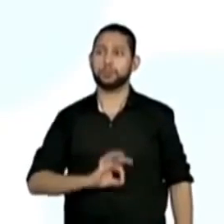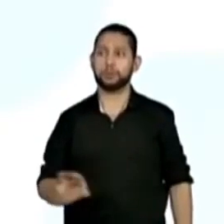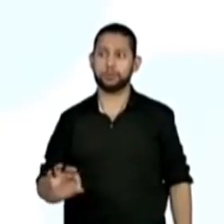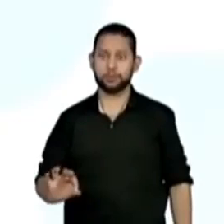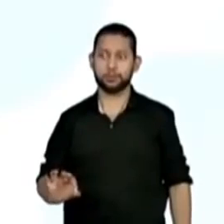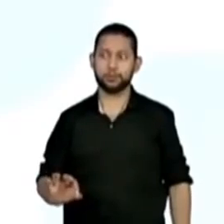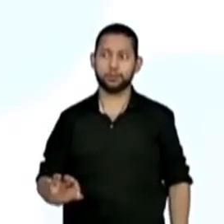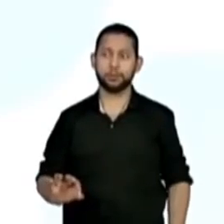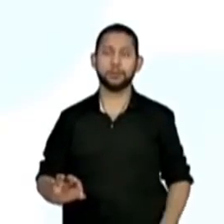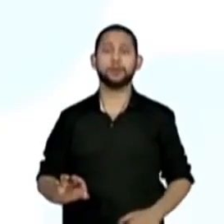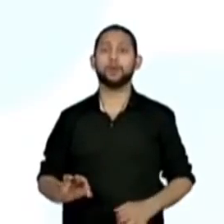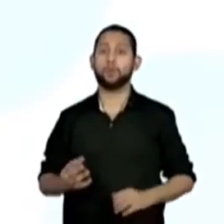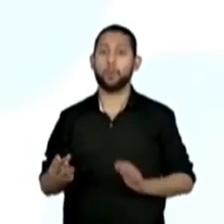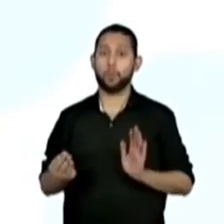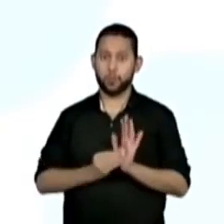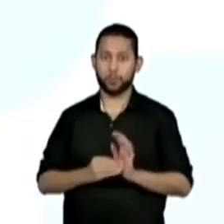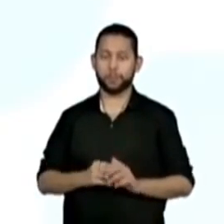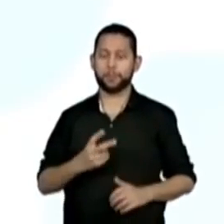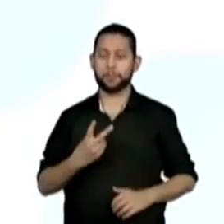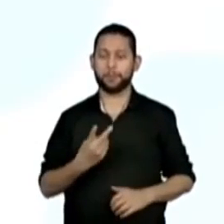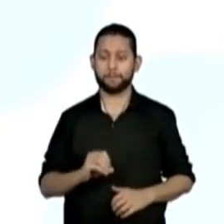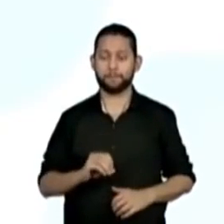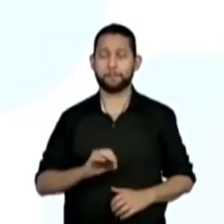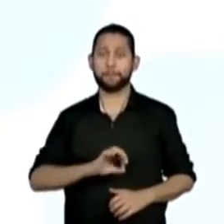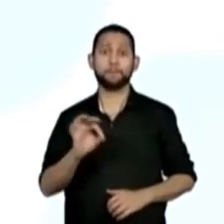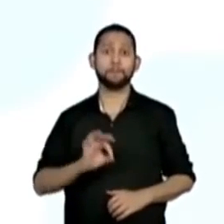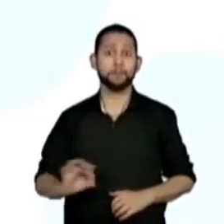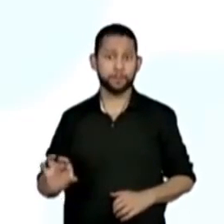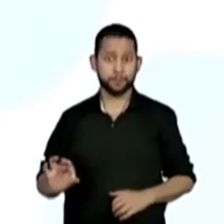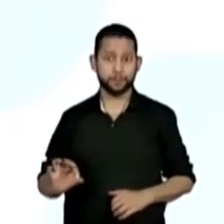20% eu vou colocar aqui ao lado 20%